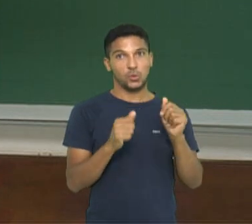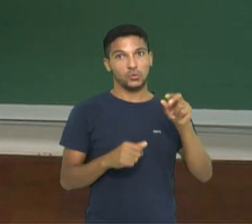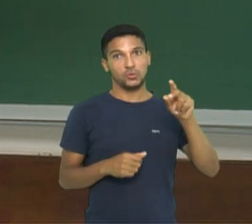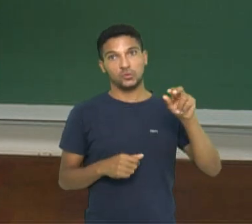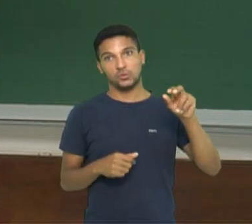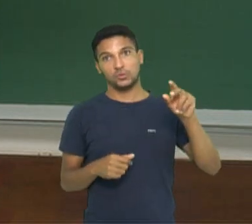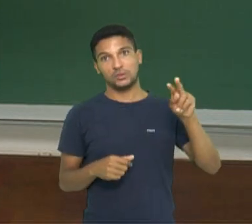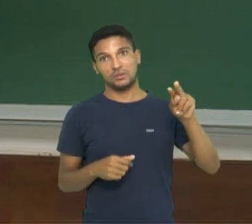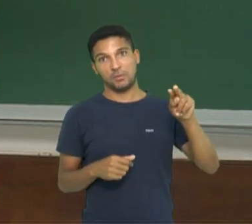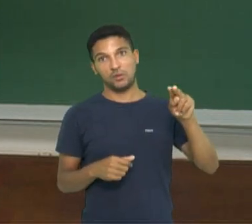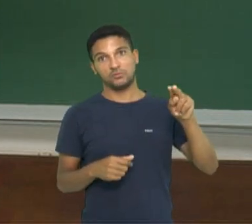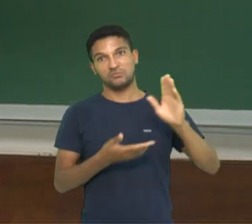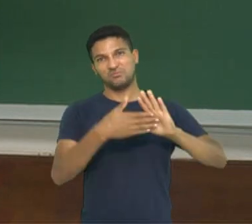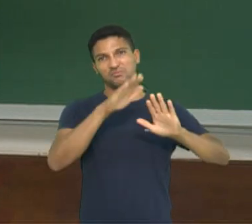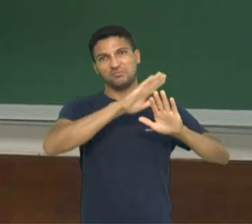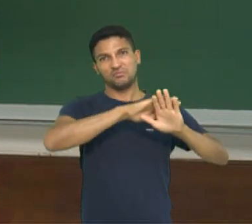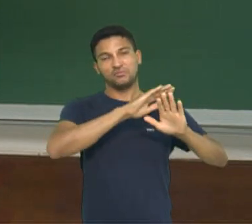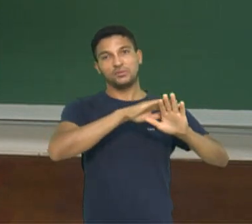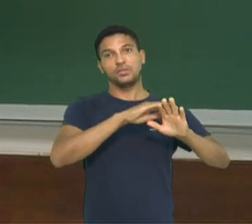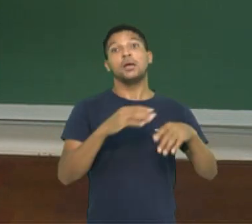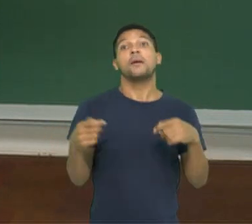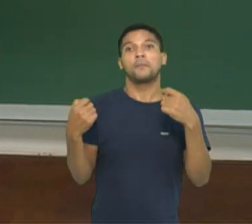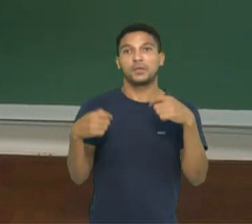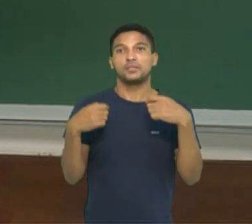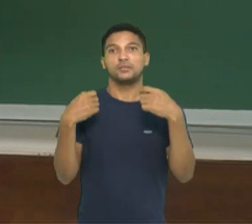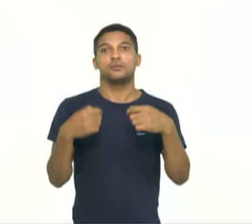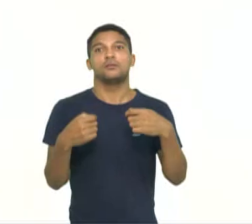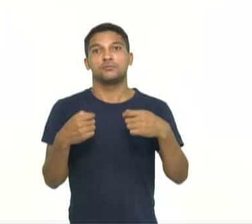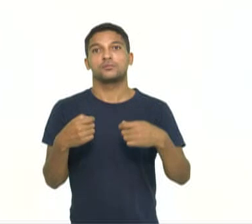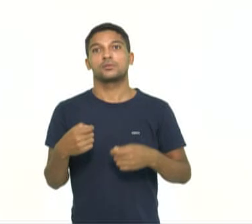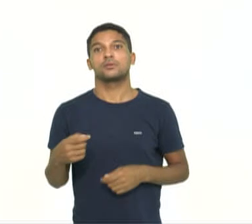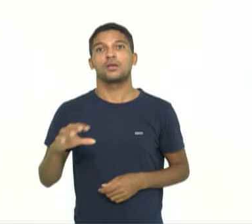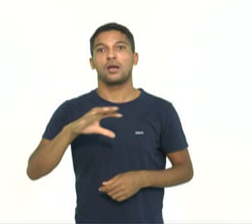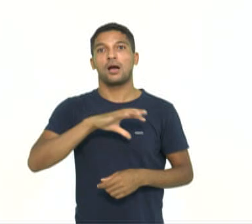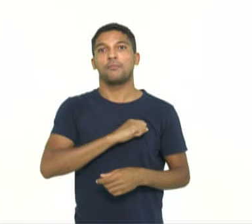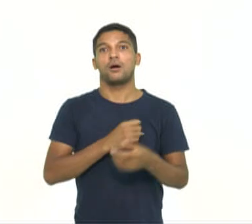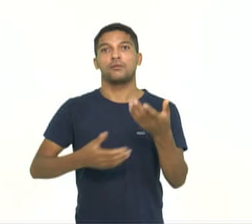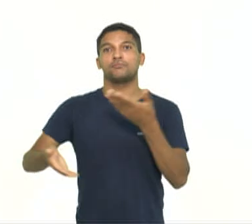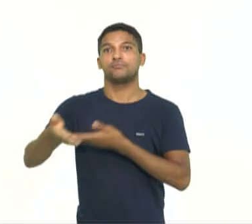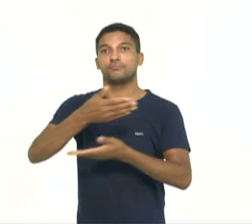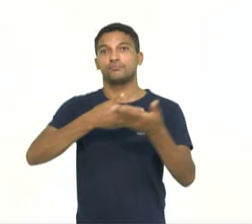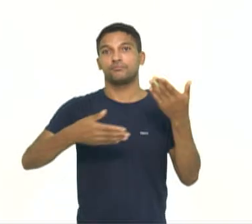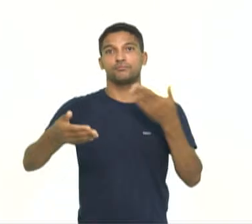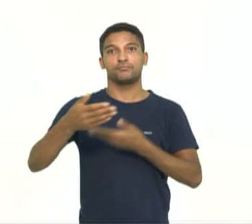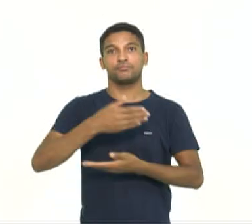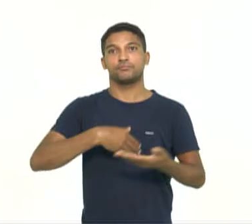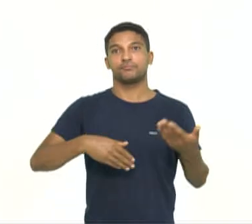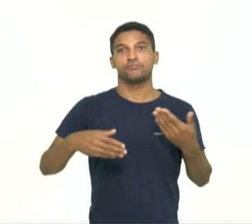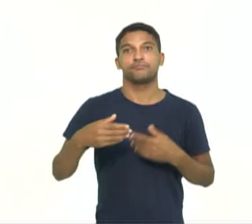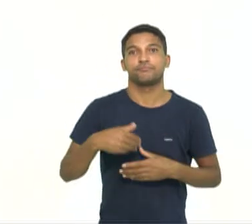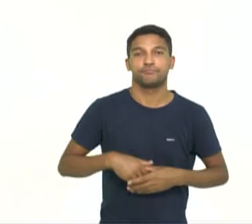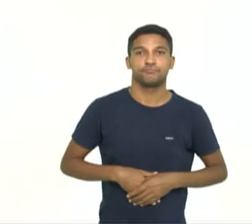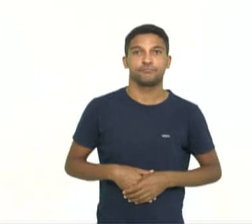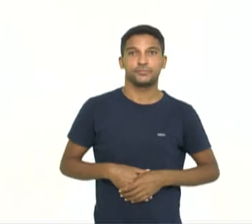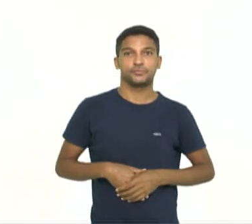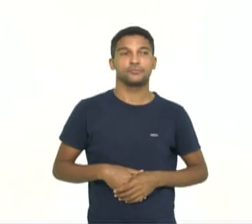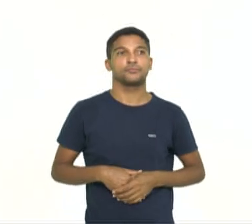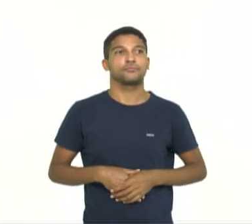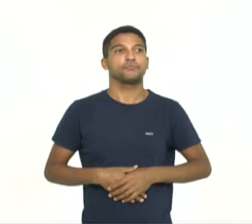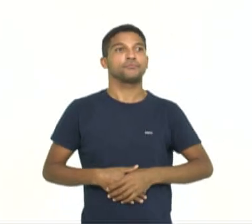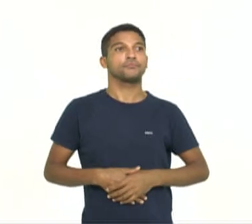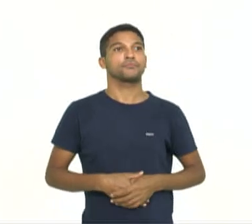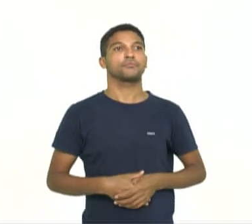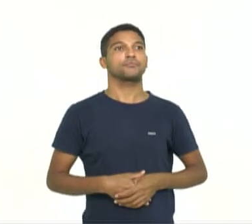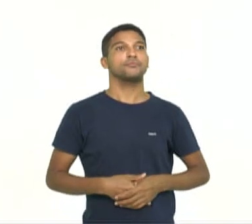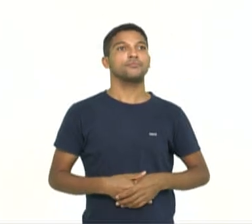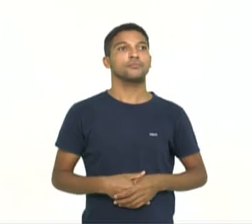terceiro exercício, galera. Então, eu vou retomar com vocês o período composto, né? Que é aquele período que possui mais de uma oração em sua composição.